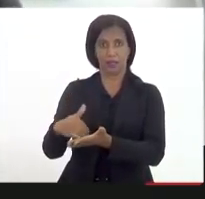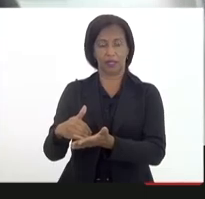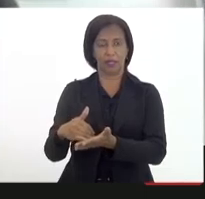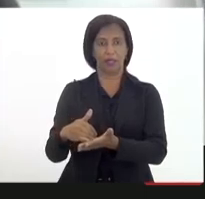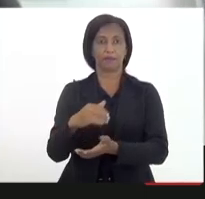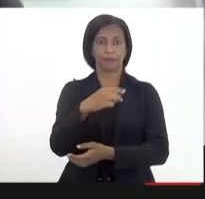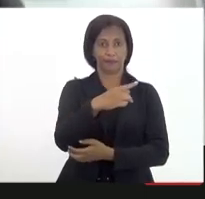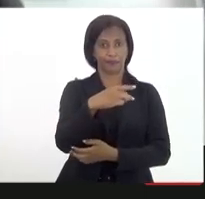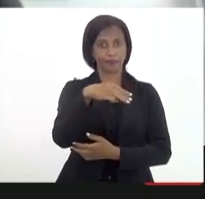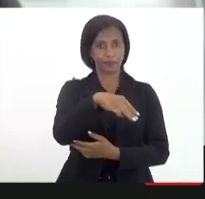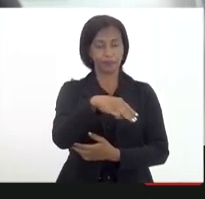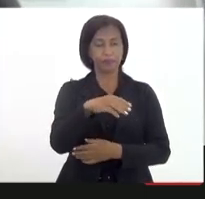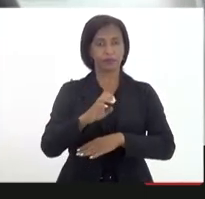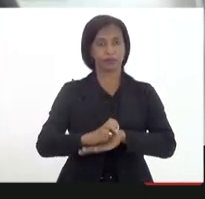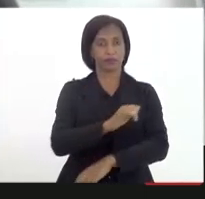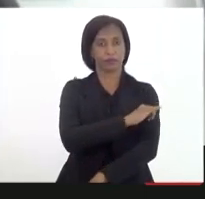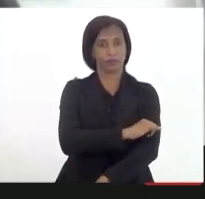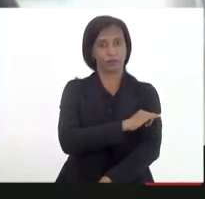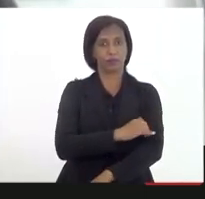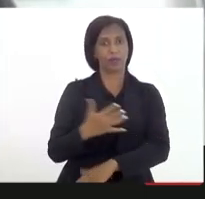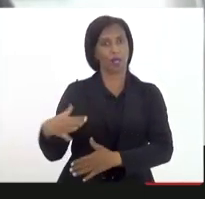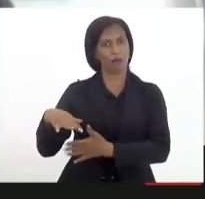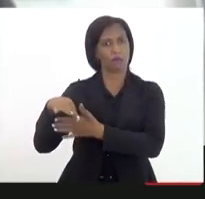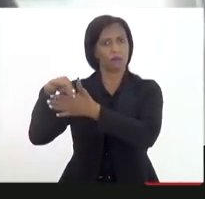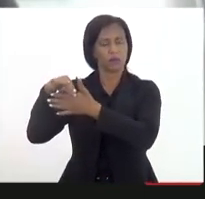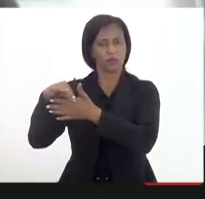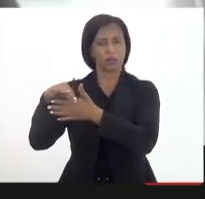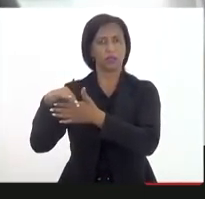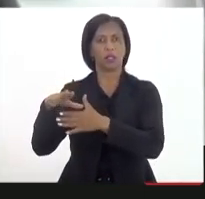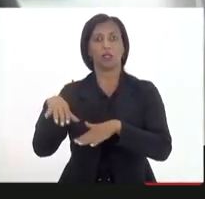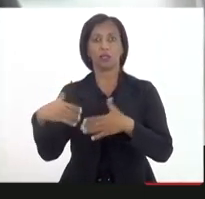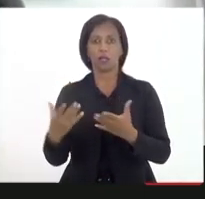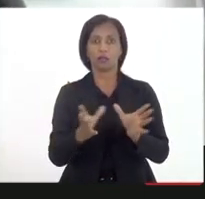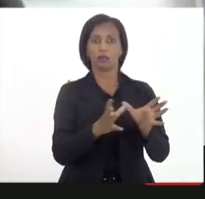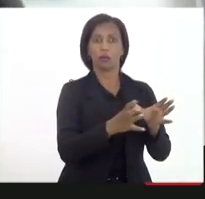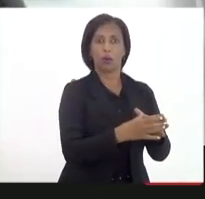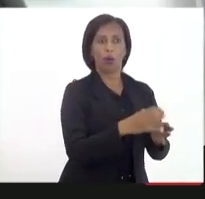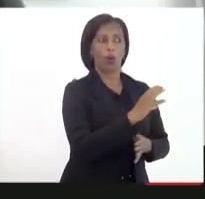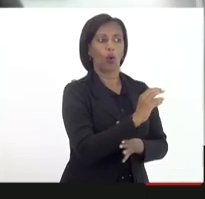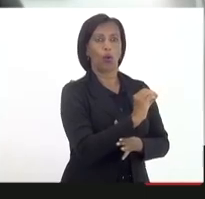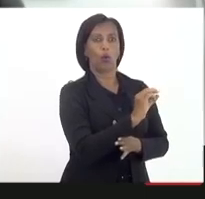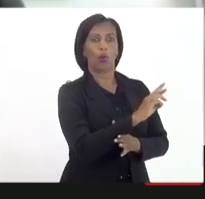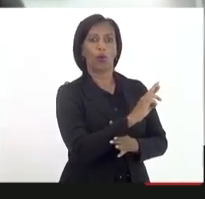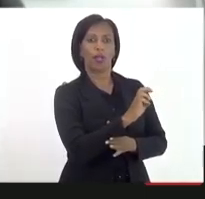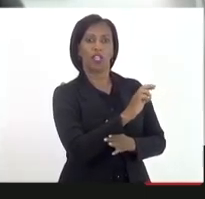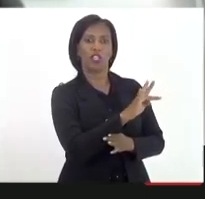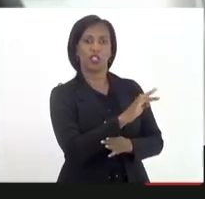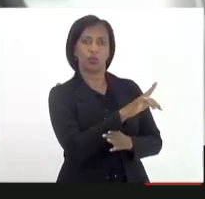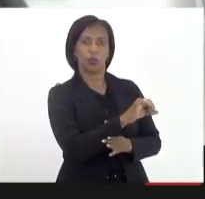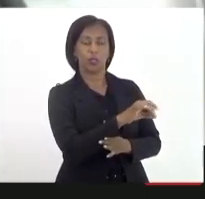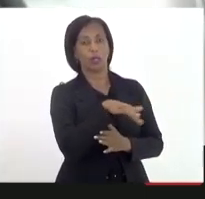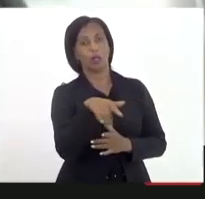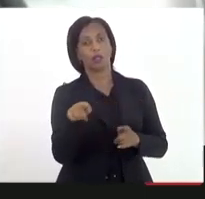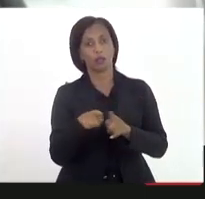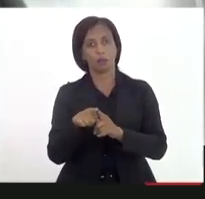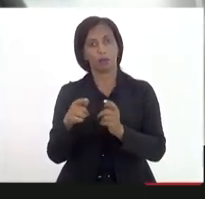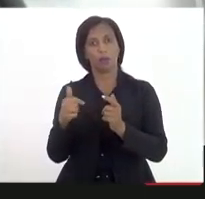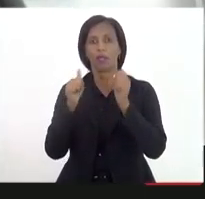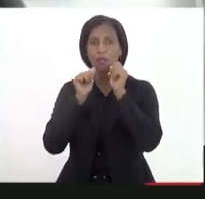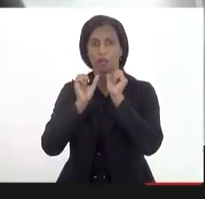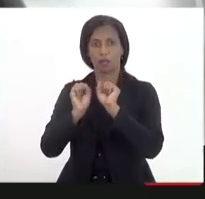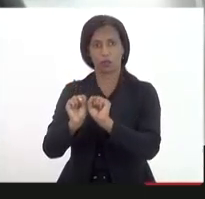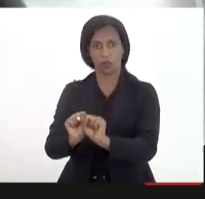Militar do Estado do Rio de Janeiro indicando representante da corregedoria quanto da assessoria parlamentar agradeceu